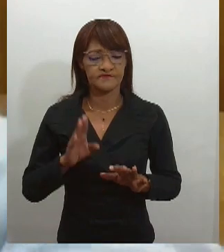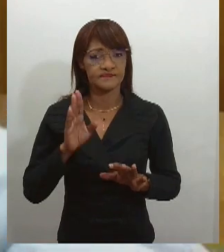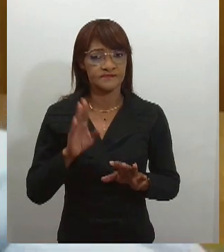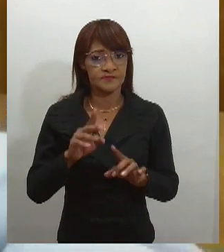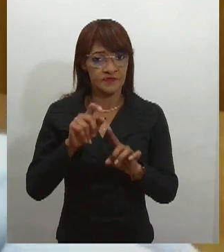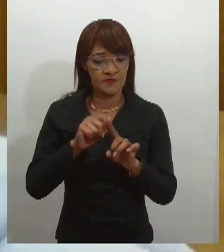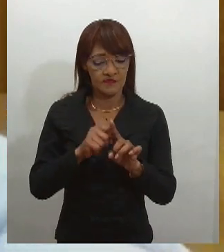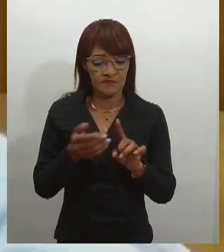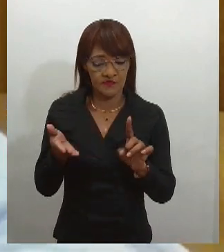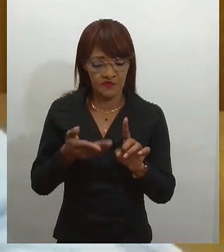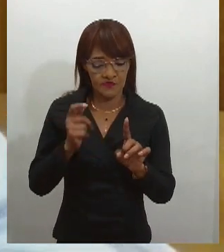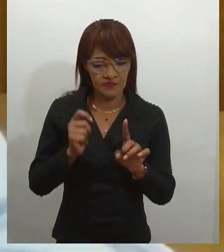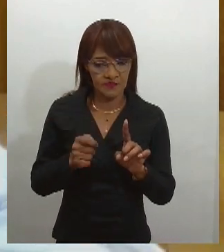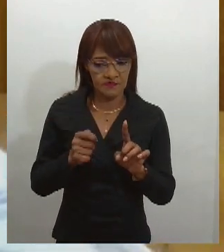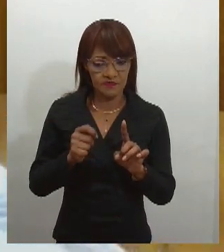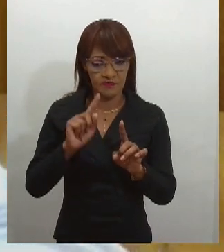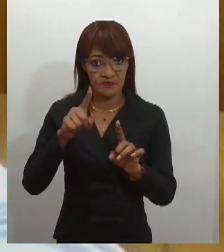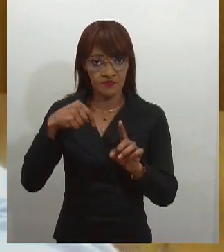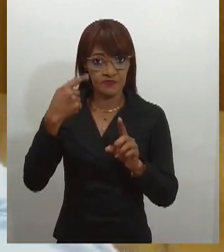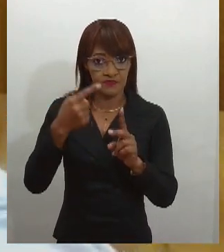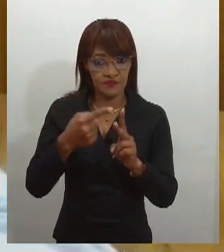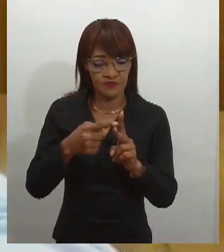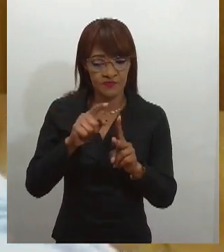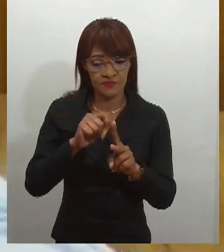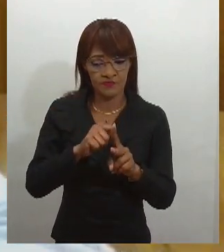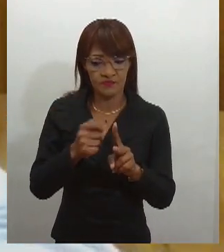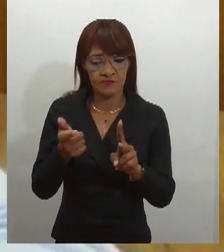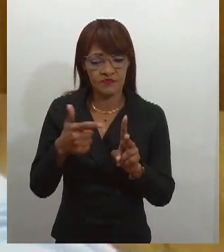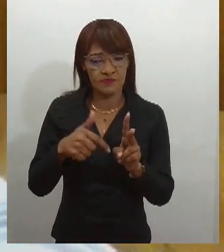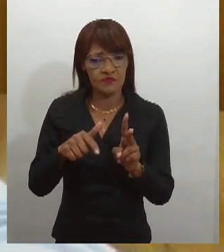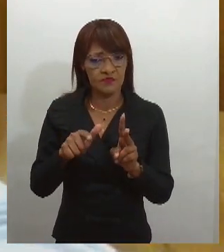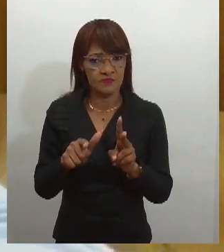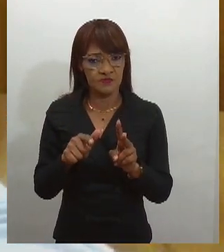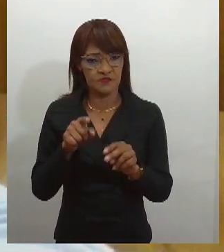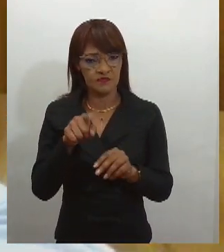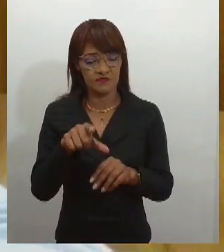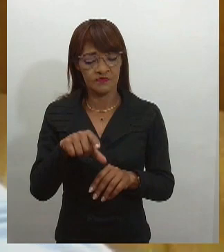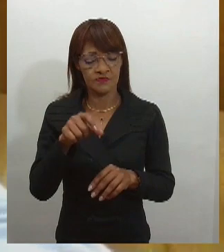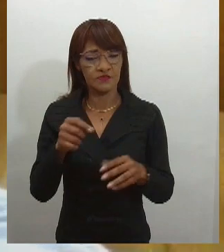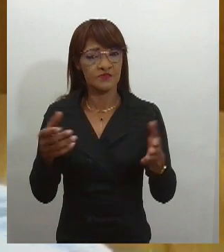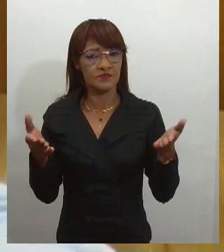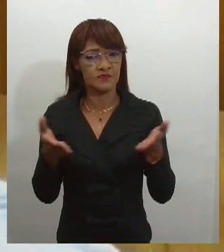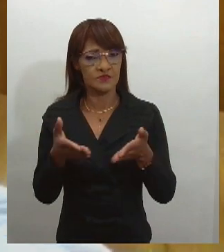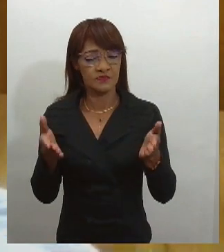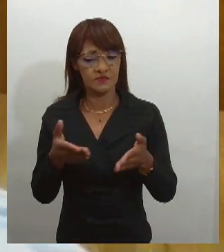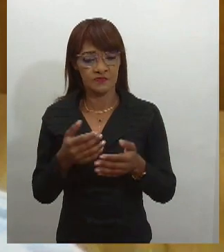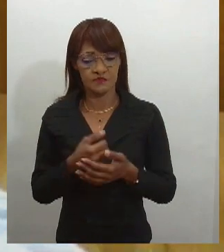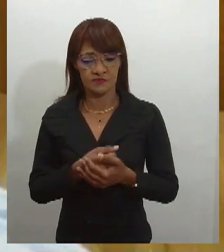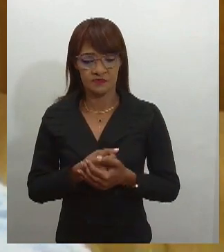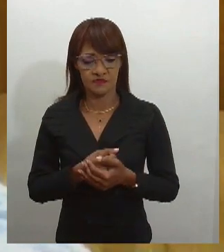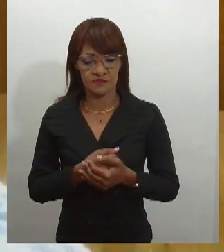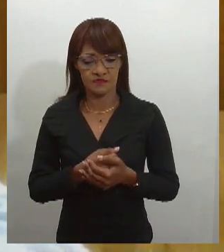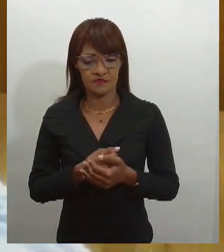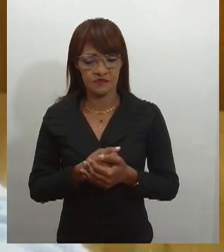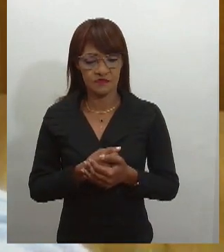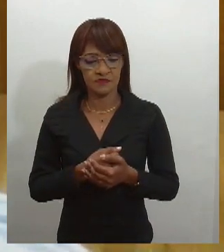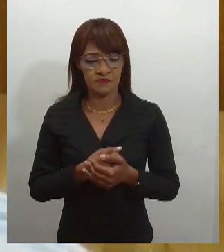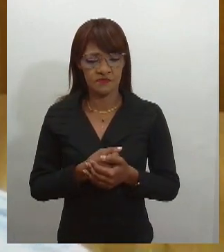né? Roda para o próximo mês. E você fazendo essa opção hoje, há um custo altíssimo, que